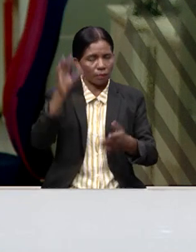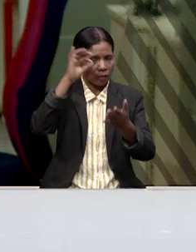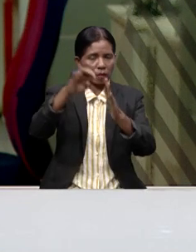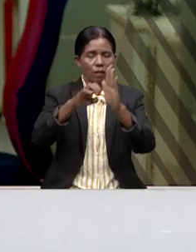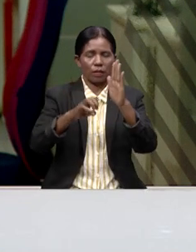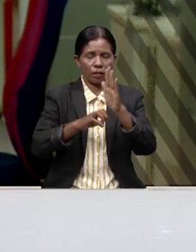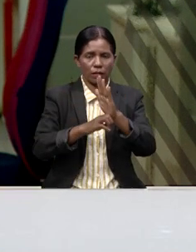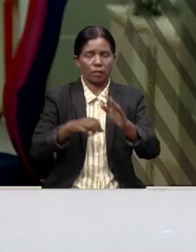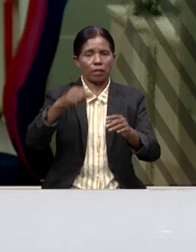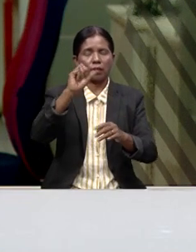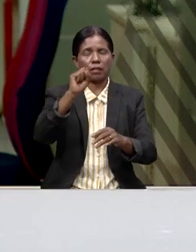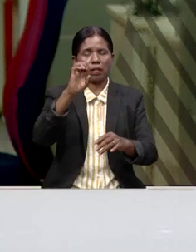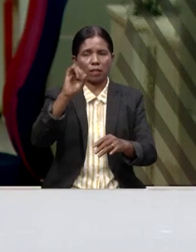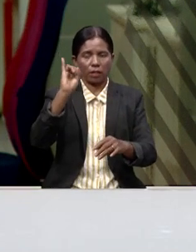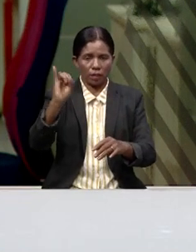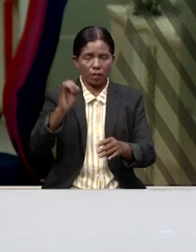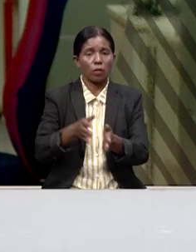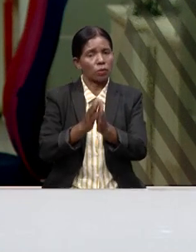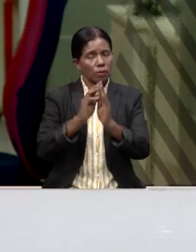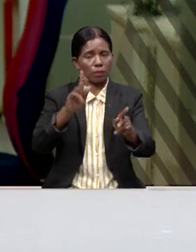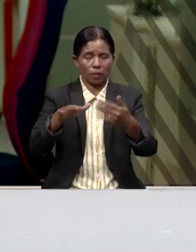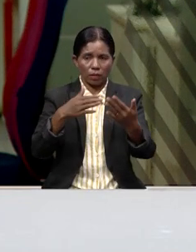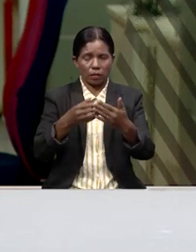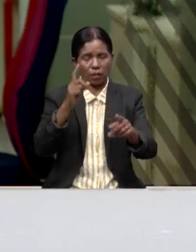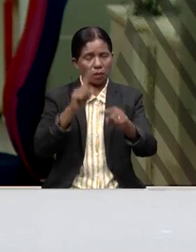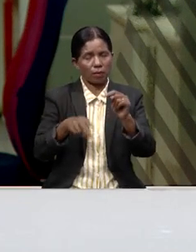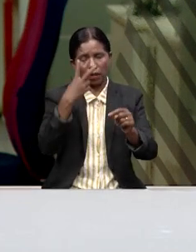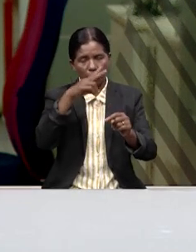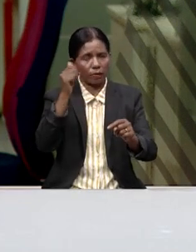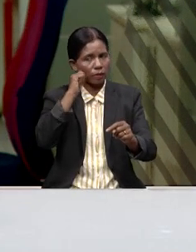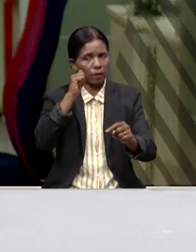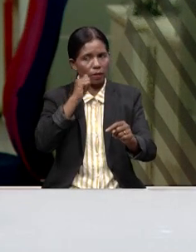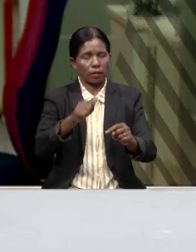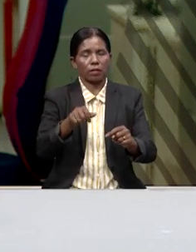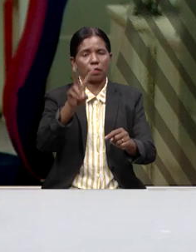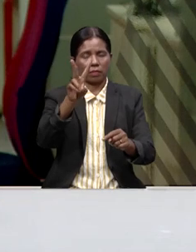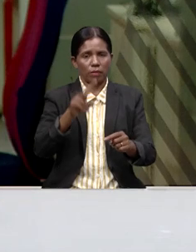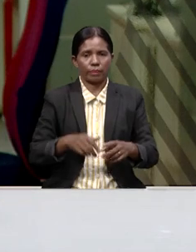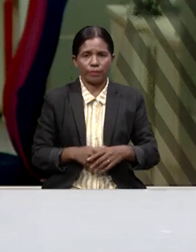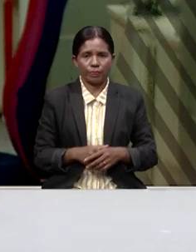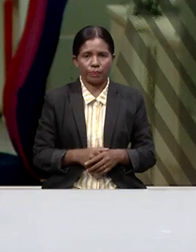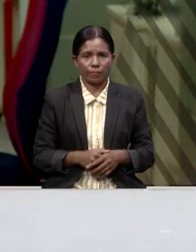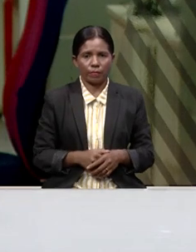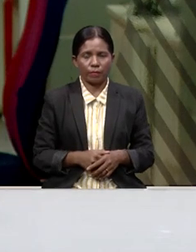Perista de Igualdade e Inclusão, Russo da Sociedade, atolabel refeto nessa segunda classe.